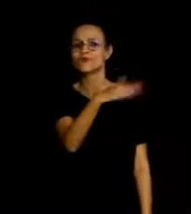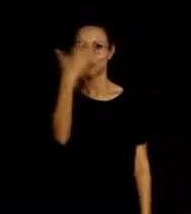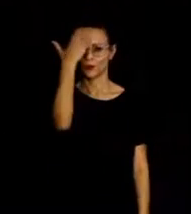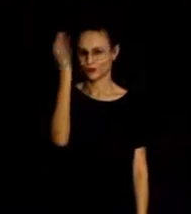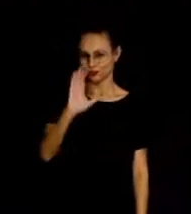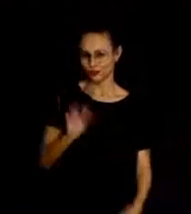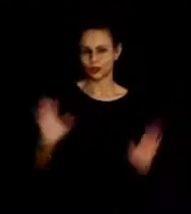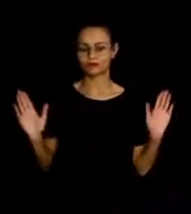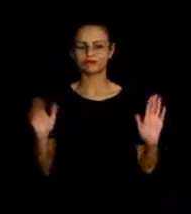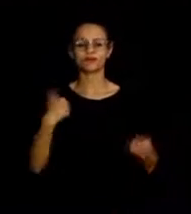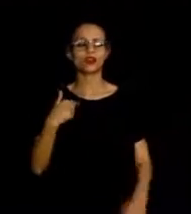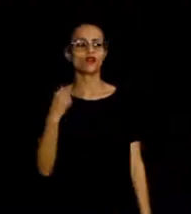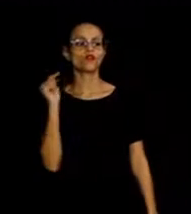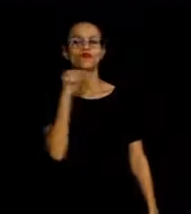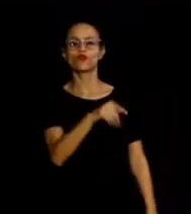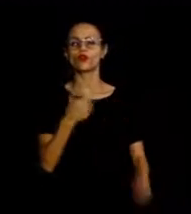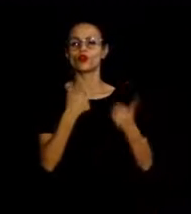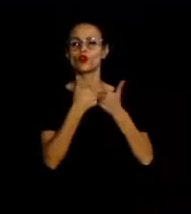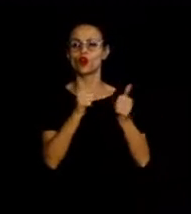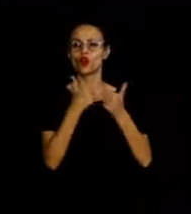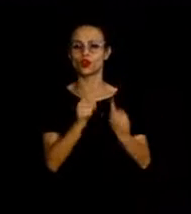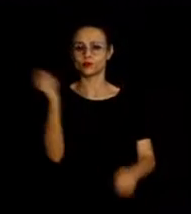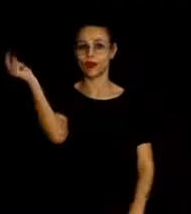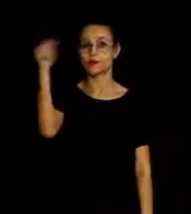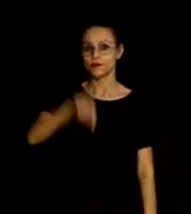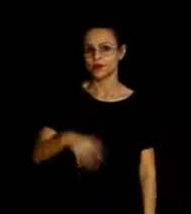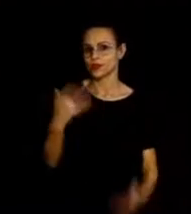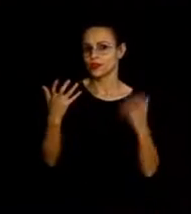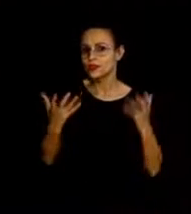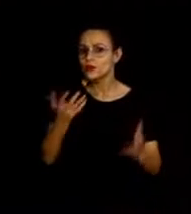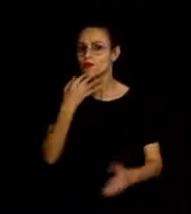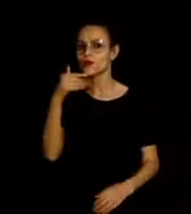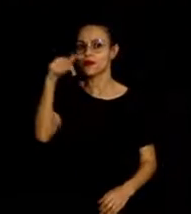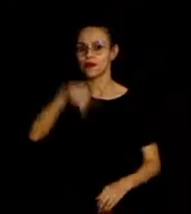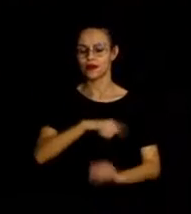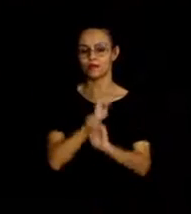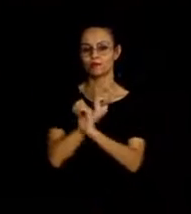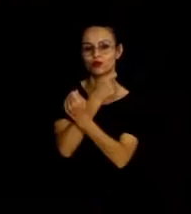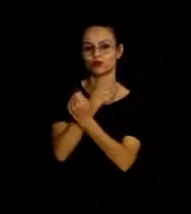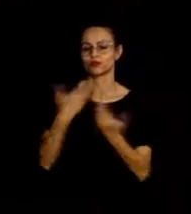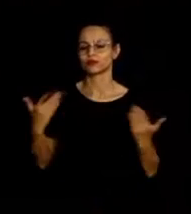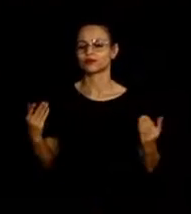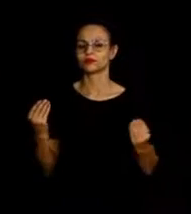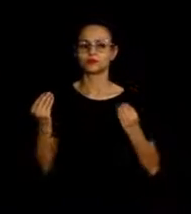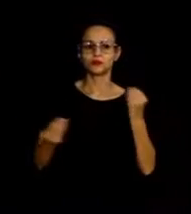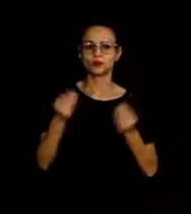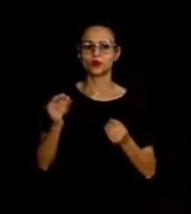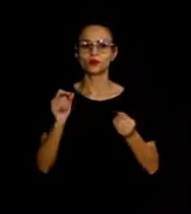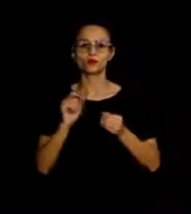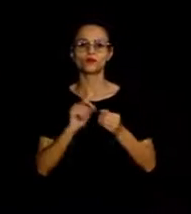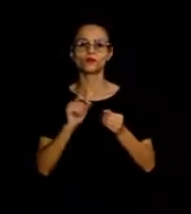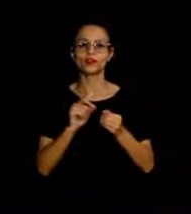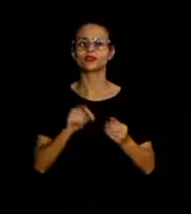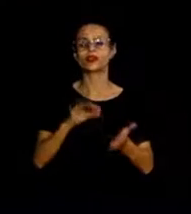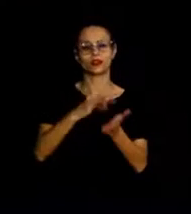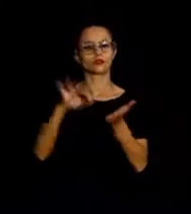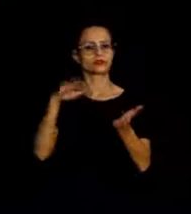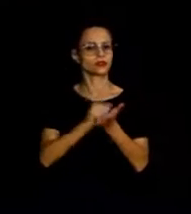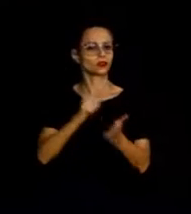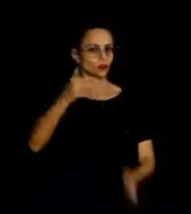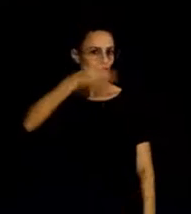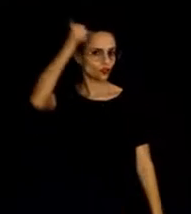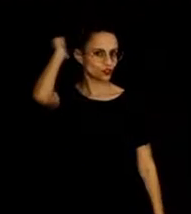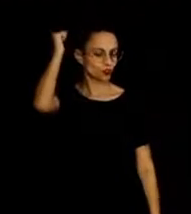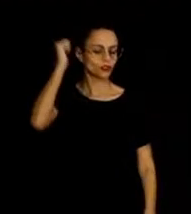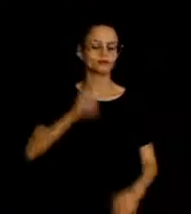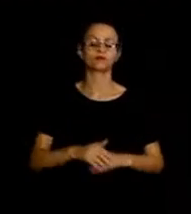é e peguei um ônibus para vir conhecer a PUC para fazer até na ocasião a inscrição para o